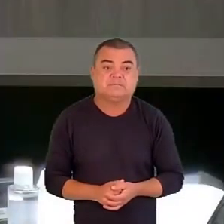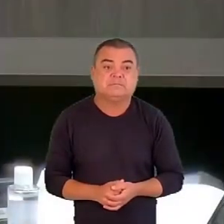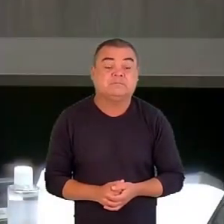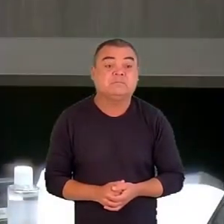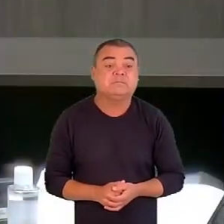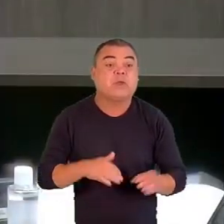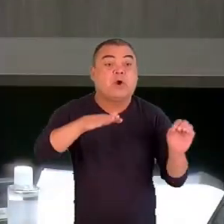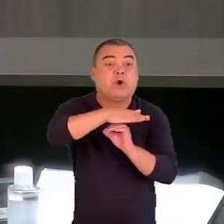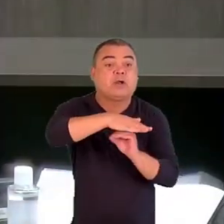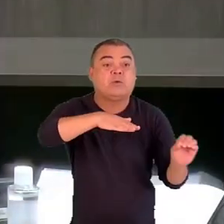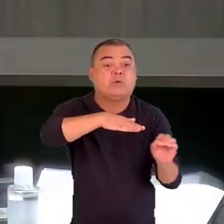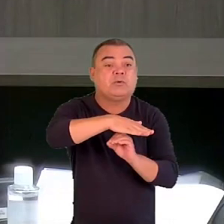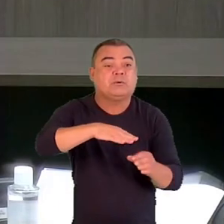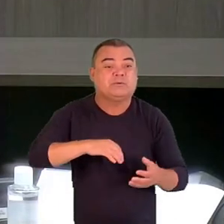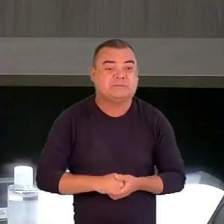Obrigado, conselheiro Otávio.